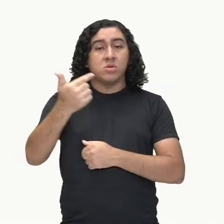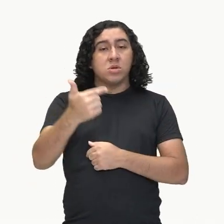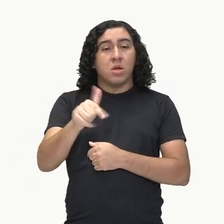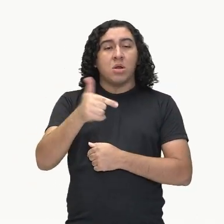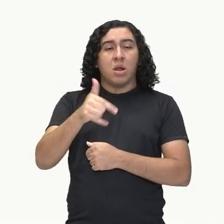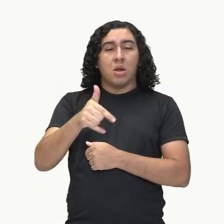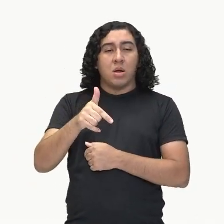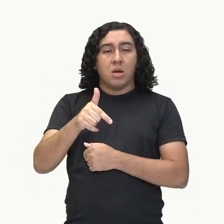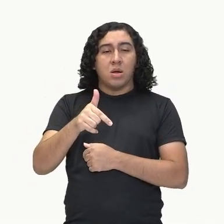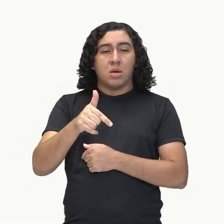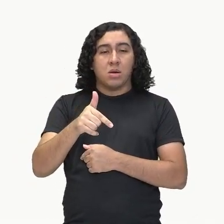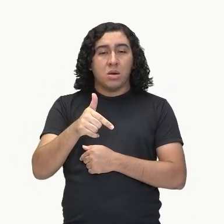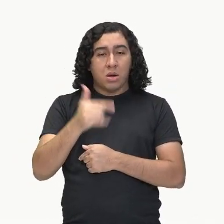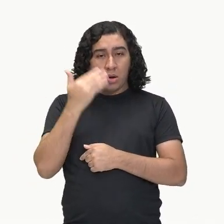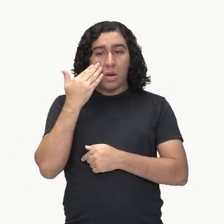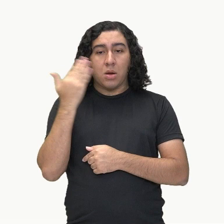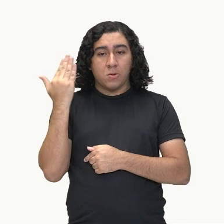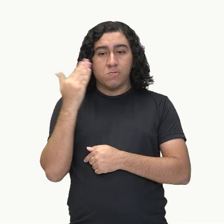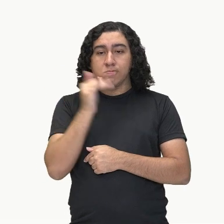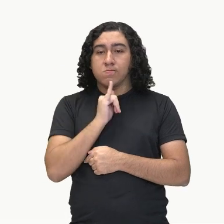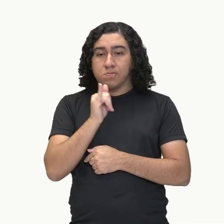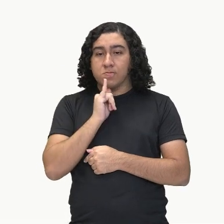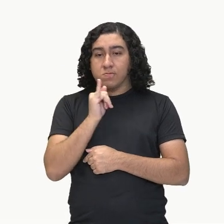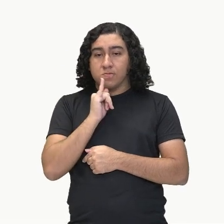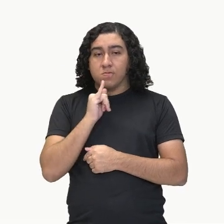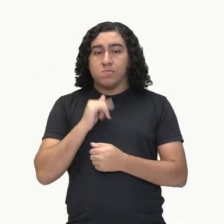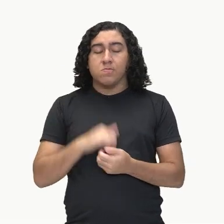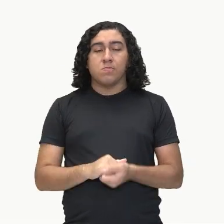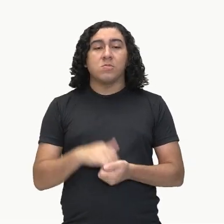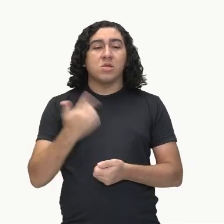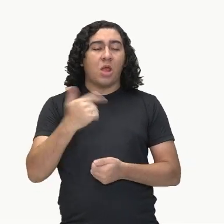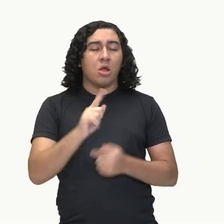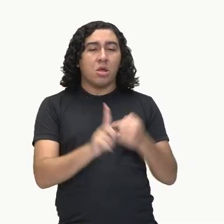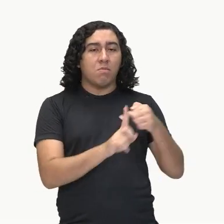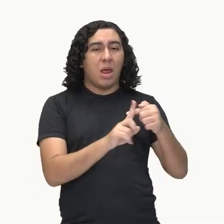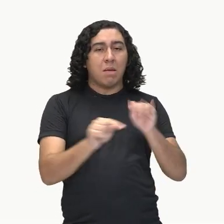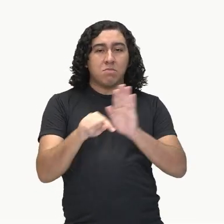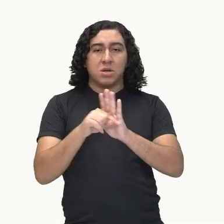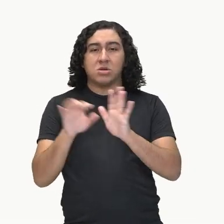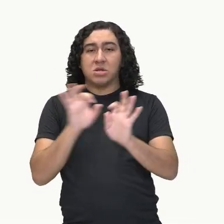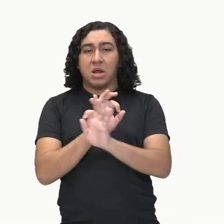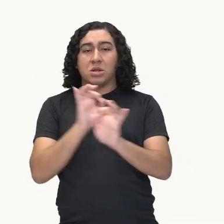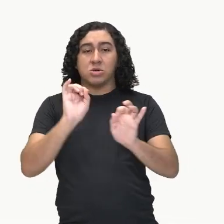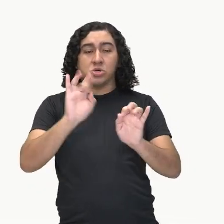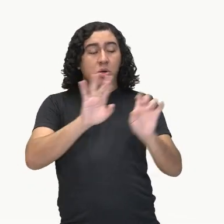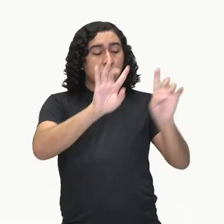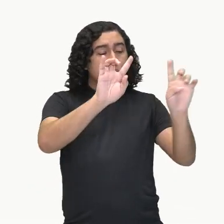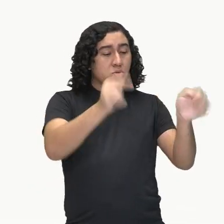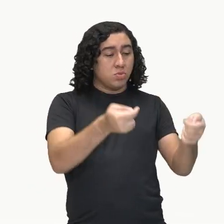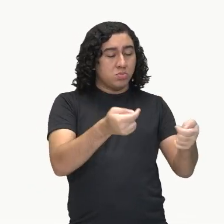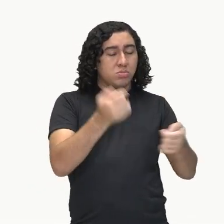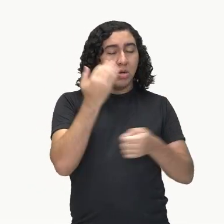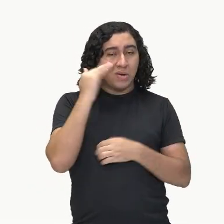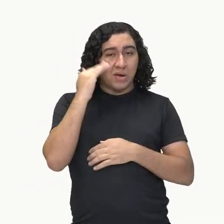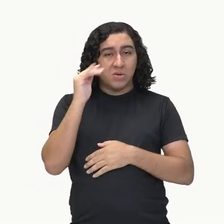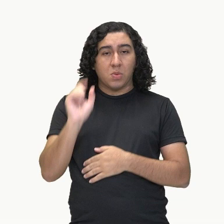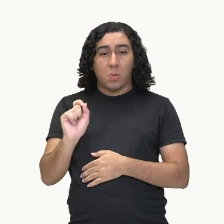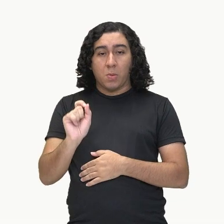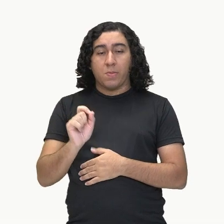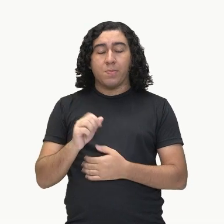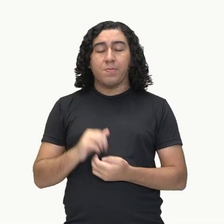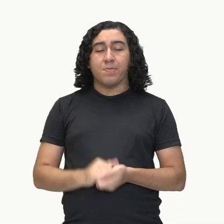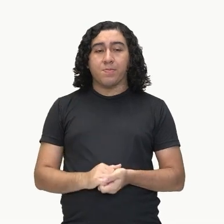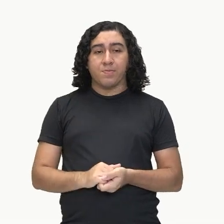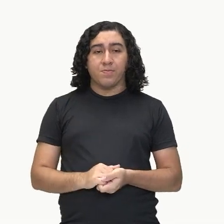o caso deste primeiro aqui, aonde há só o parêntese, entende-se que aqui